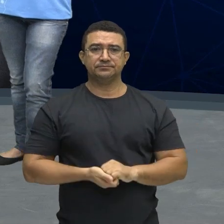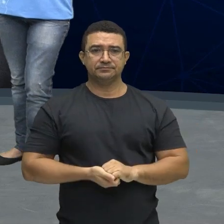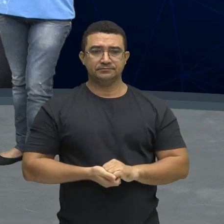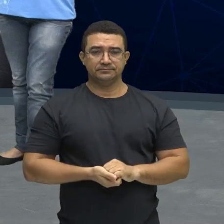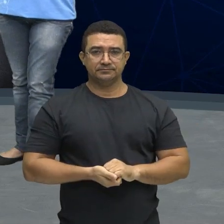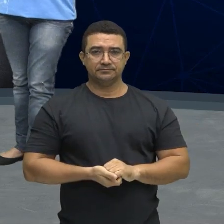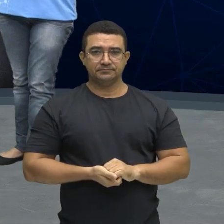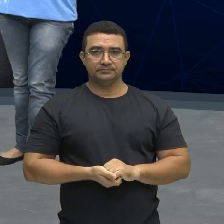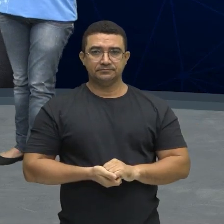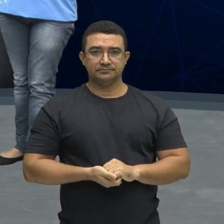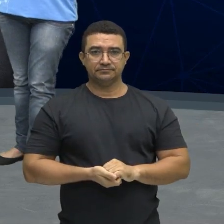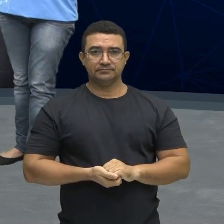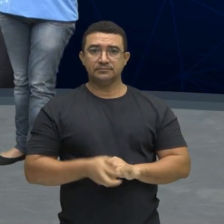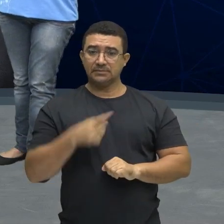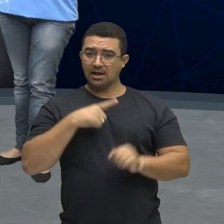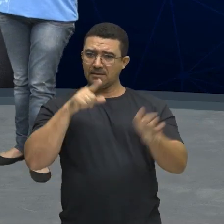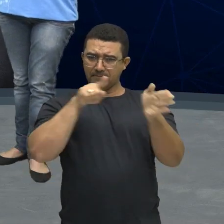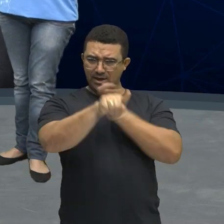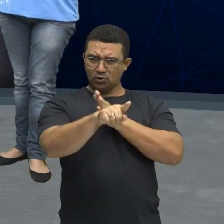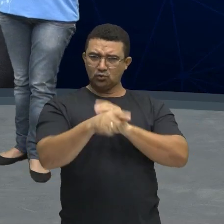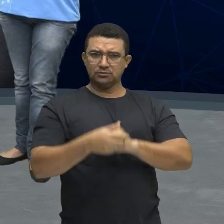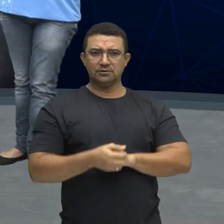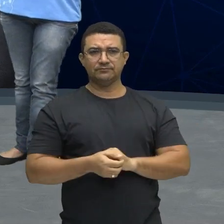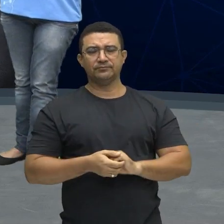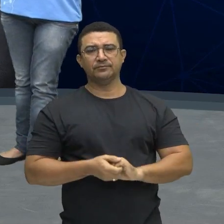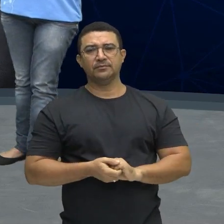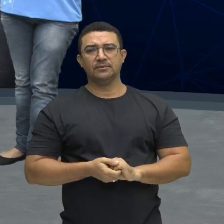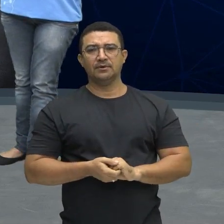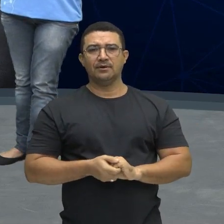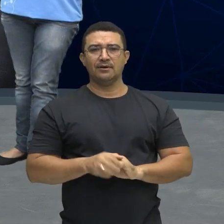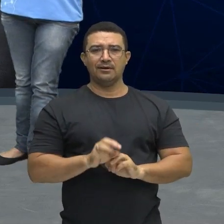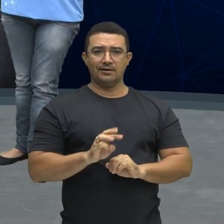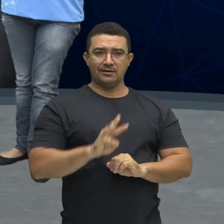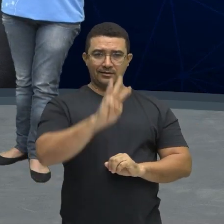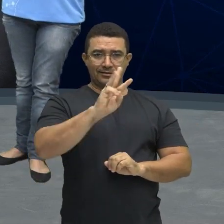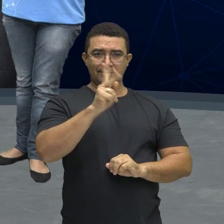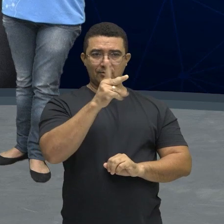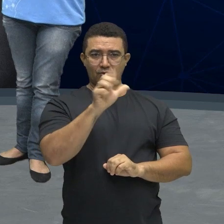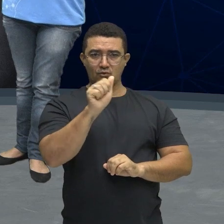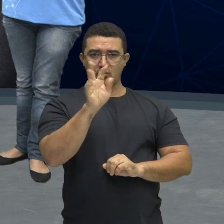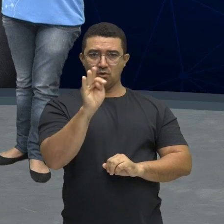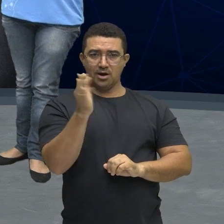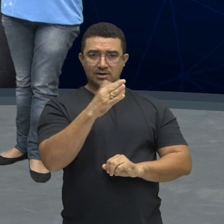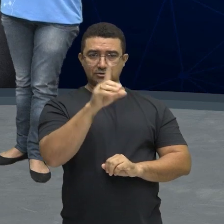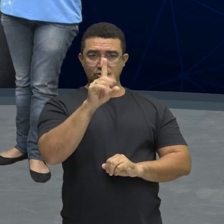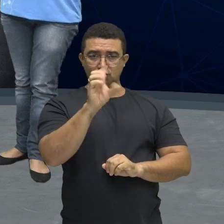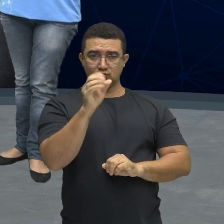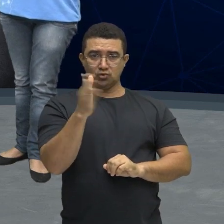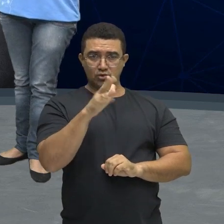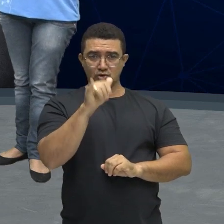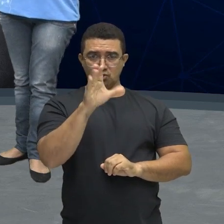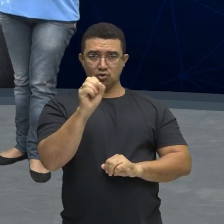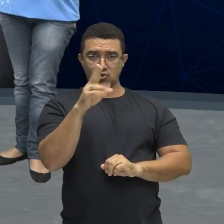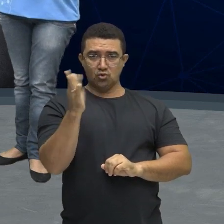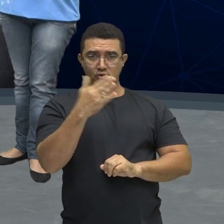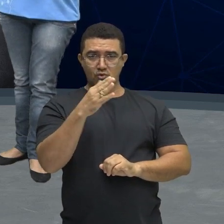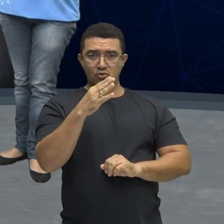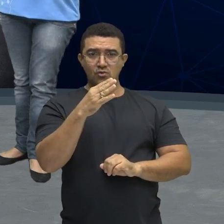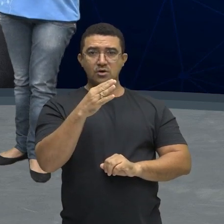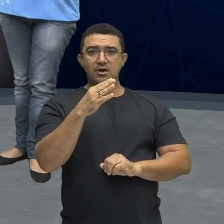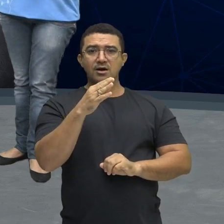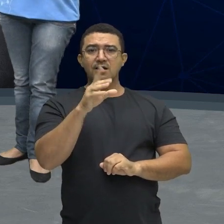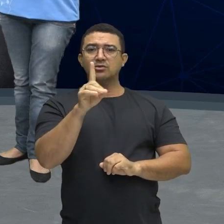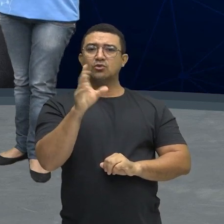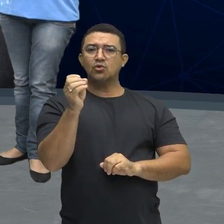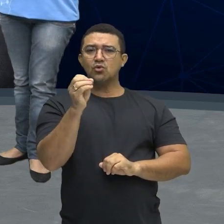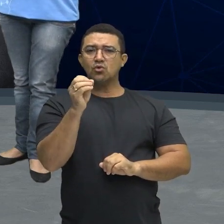Bem, gente, olha só, nós temos uma pergunta aqui ao meu lado. A pergunta é, what do you do every day? É uma pergunta com